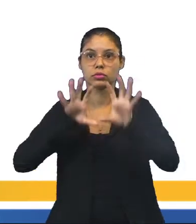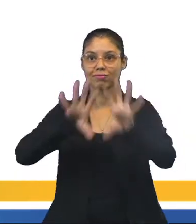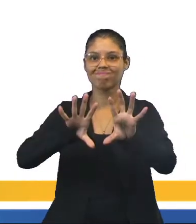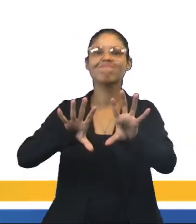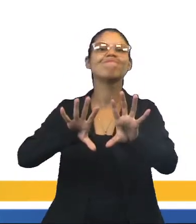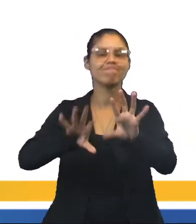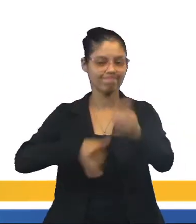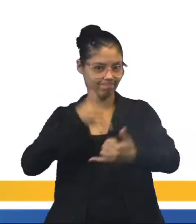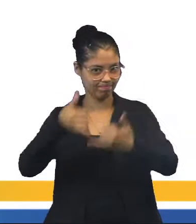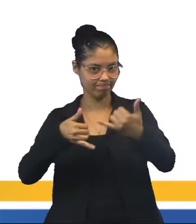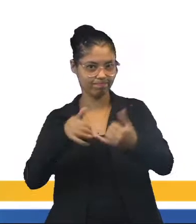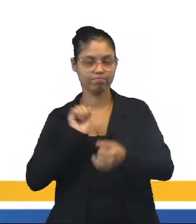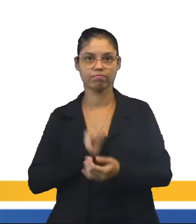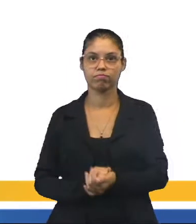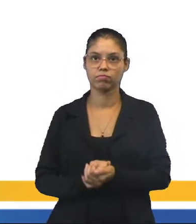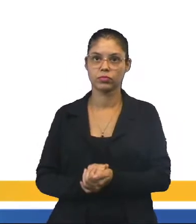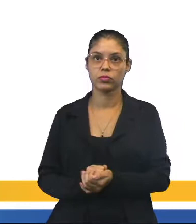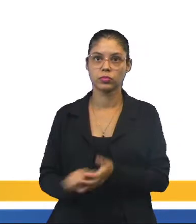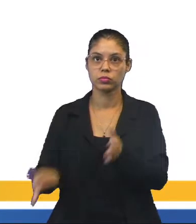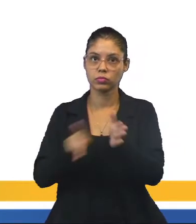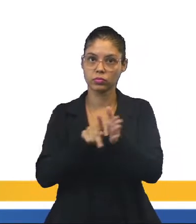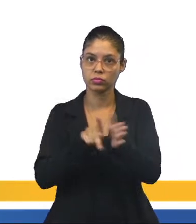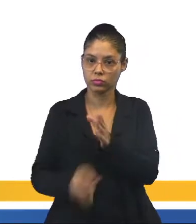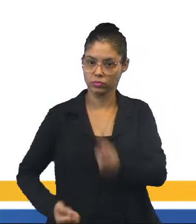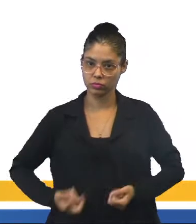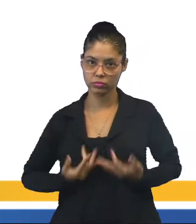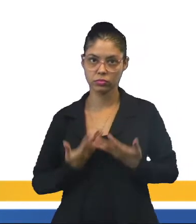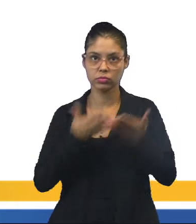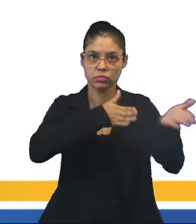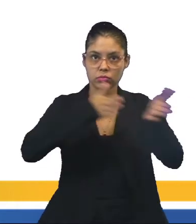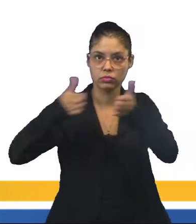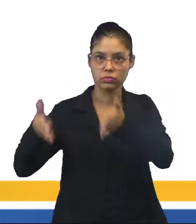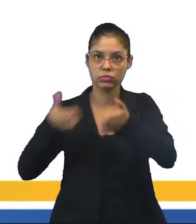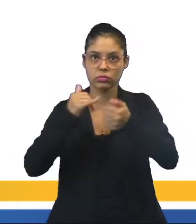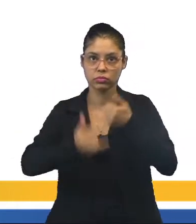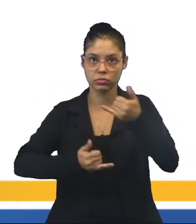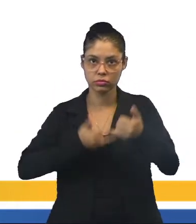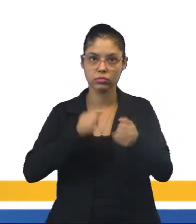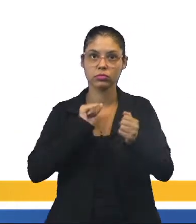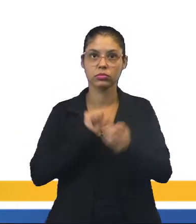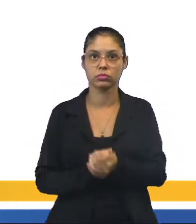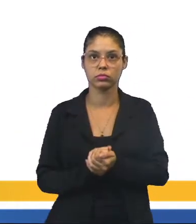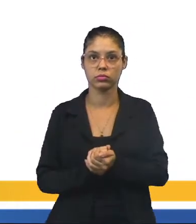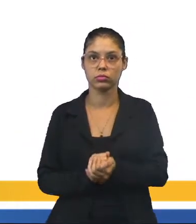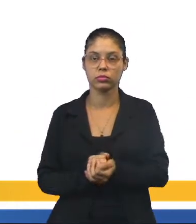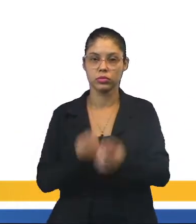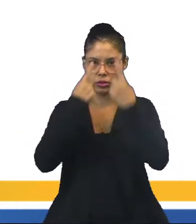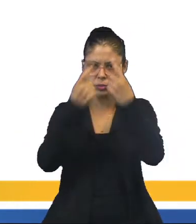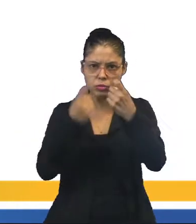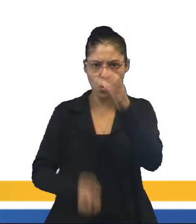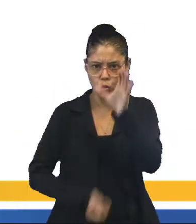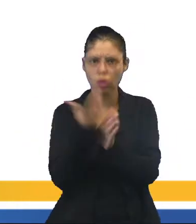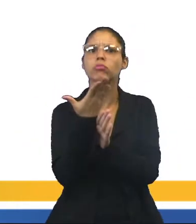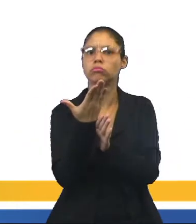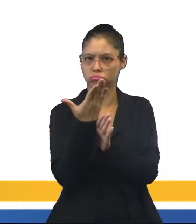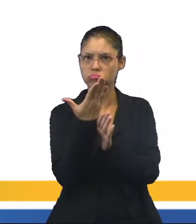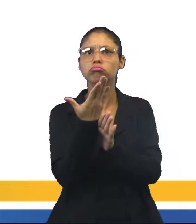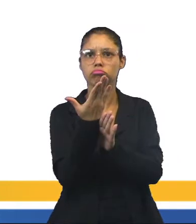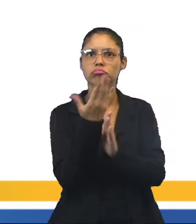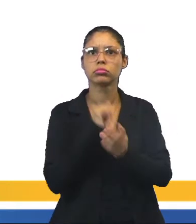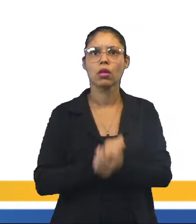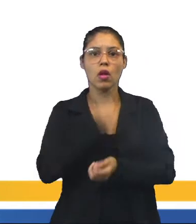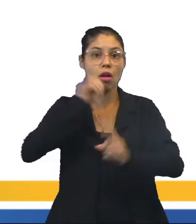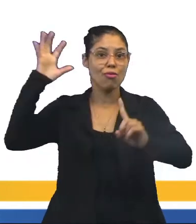jogo eletrônico, por propiciar uma participação ativa do jogador na criação da violência.